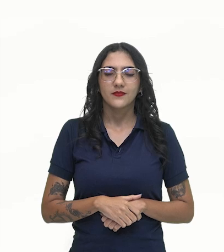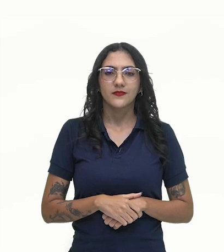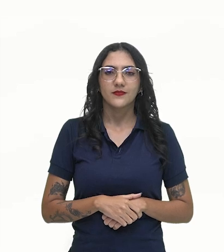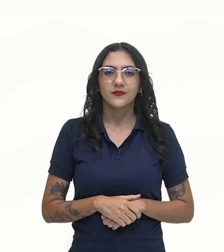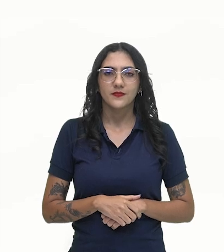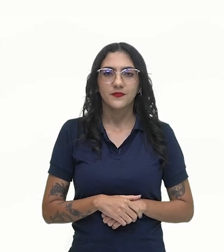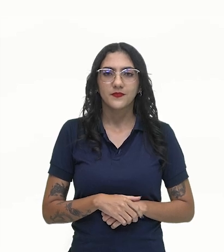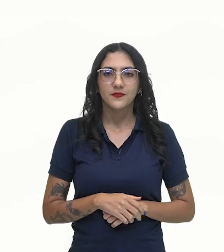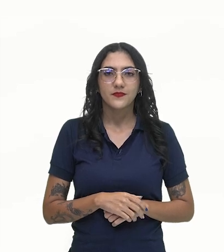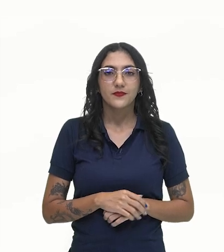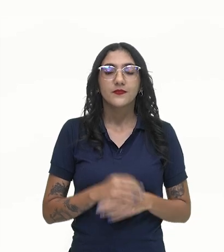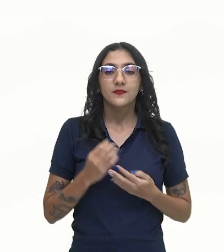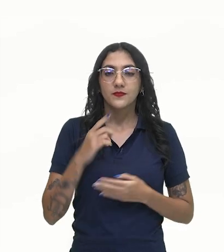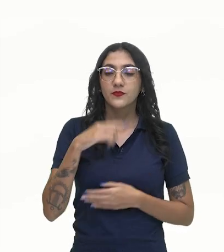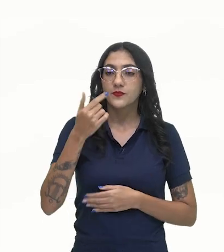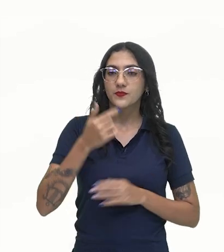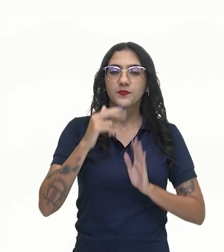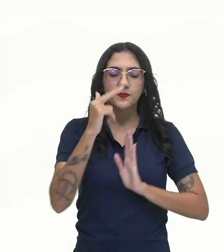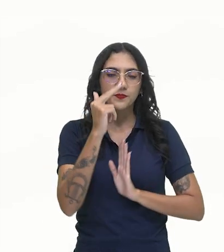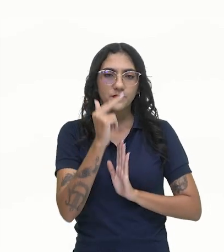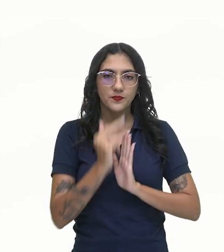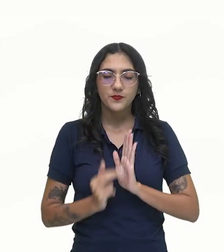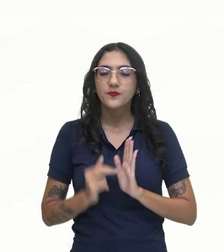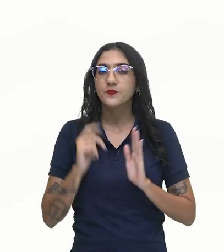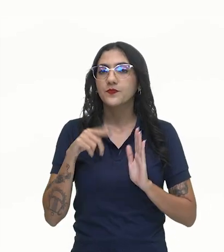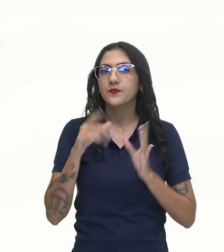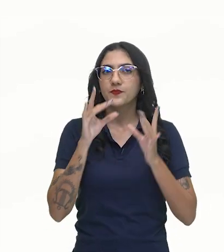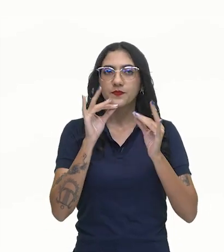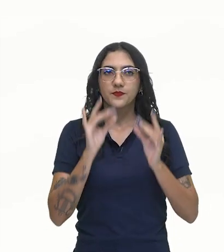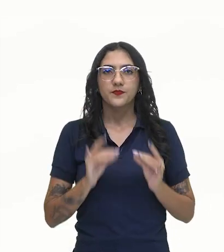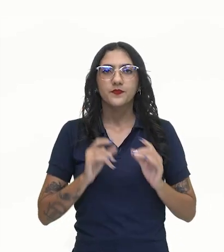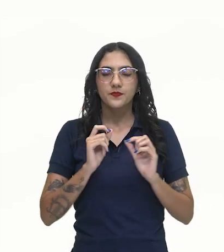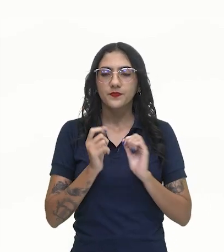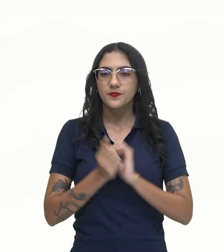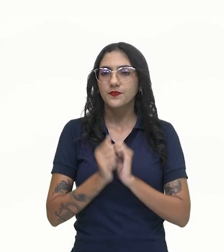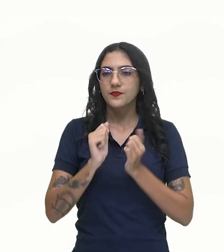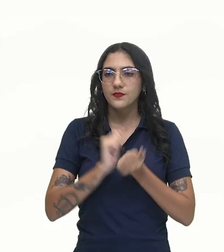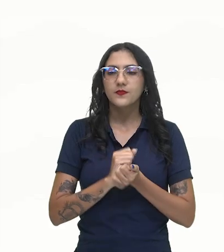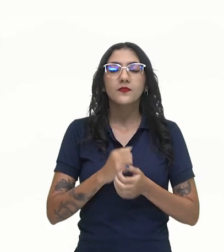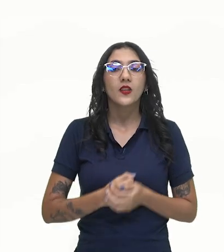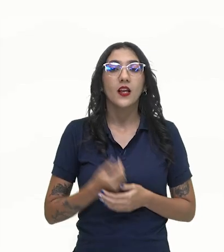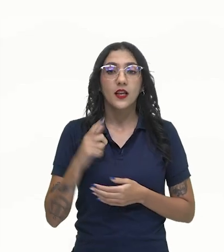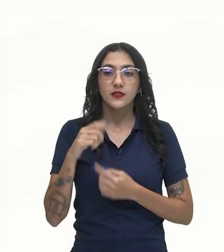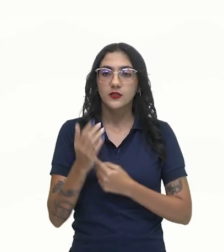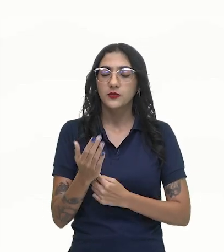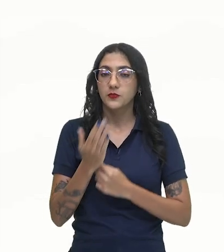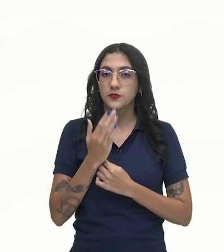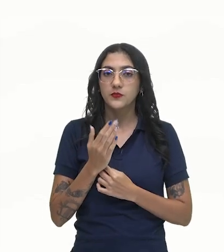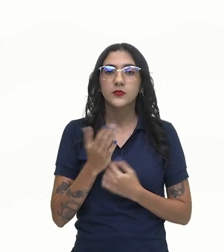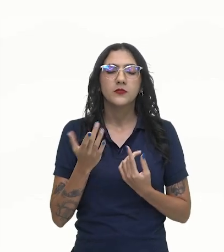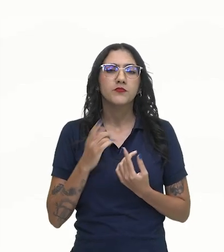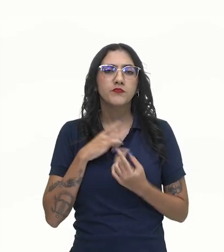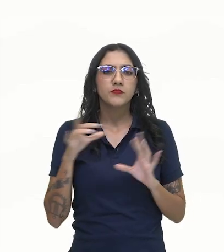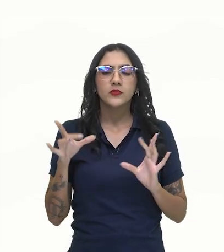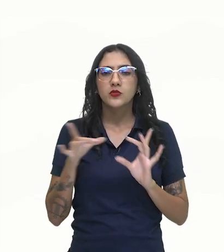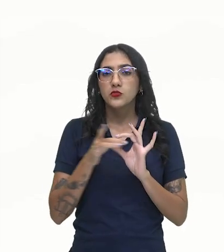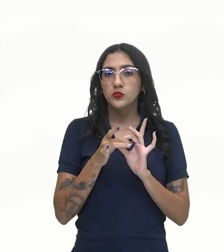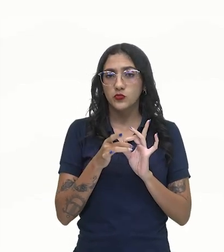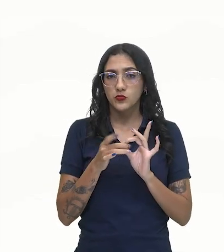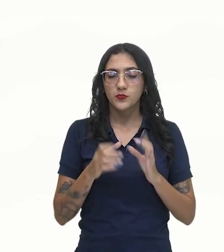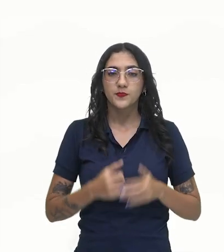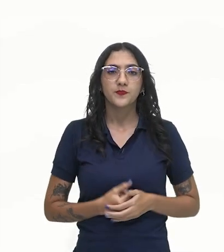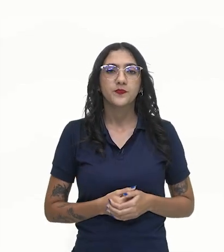cycle. E nessa segunda parte, ele fala que traz aí ele junta, né,